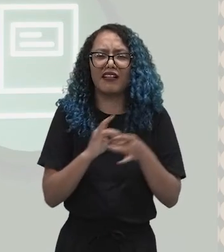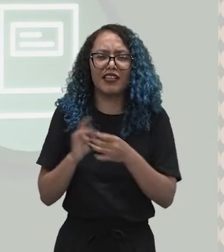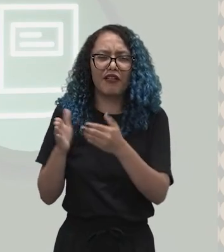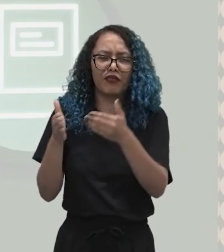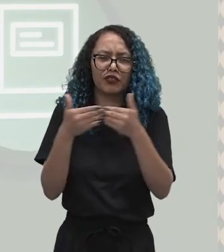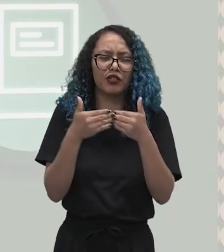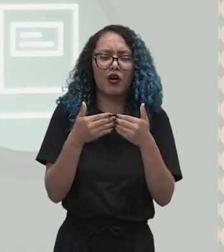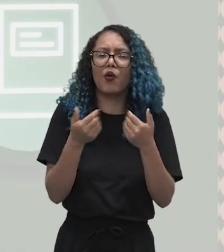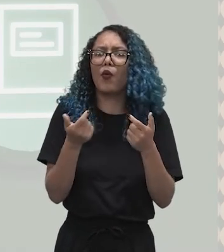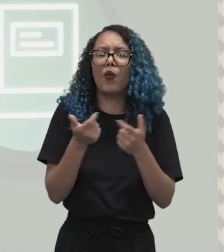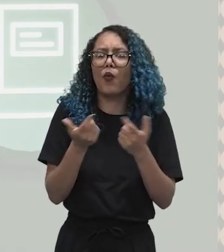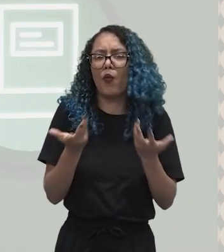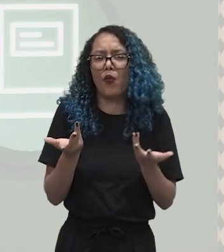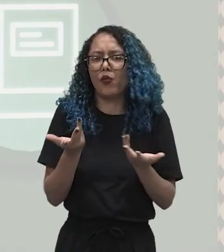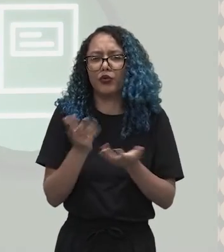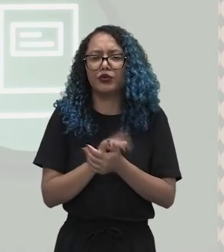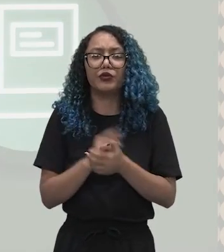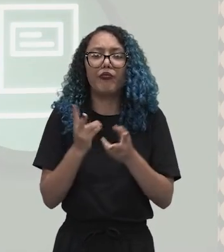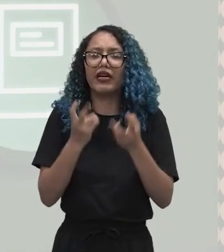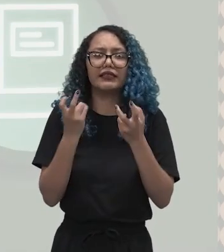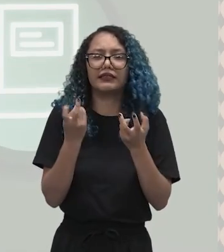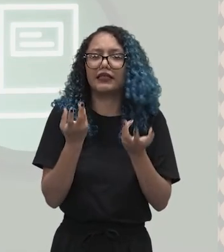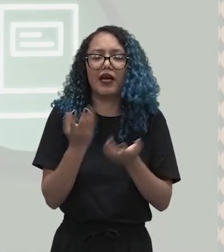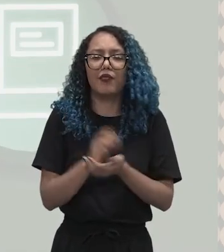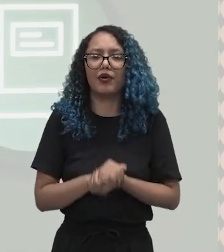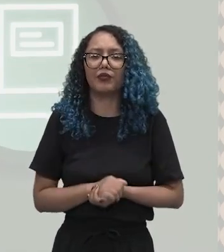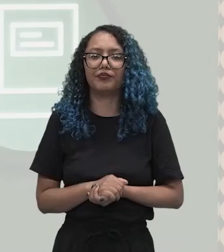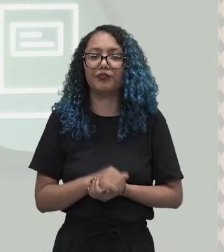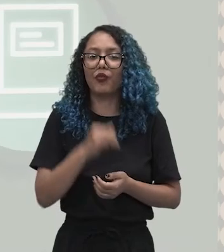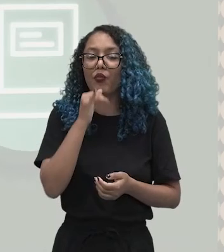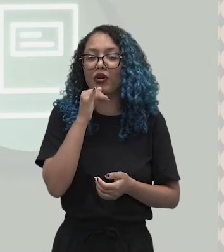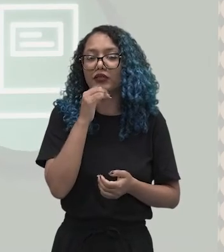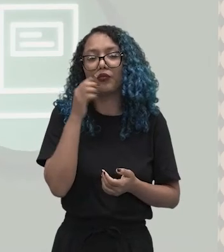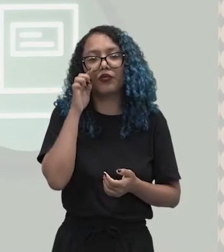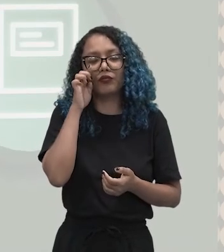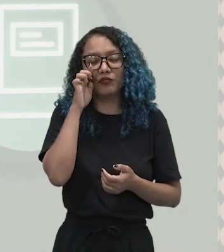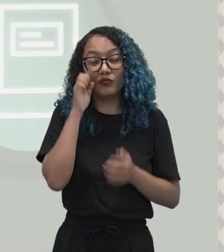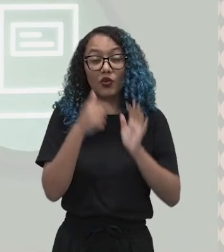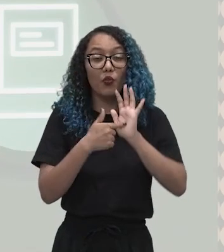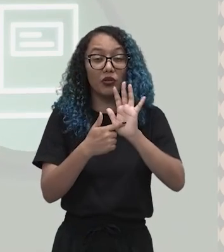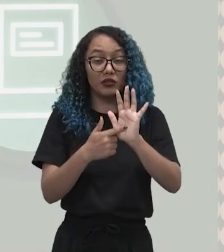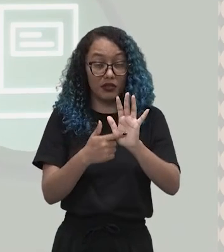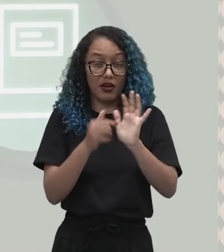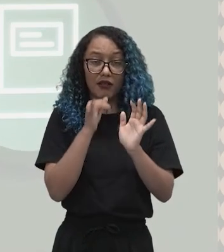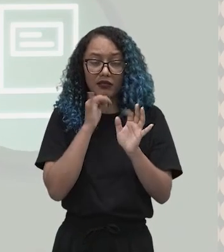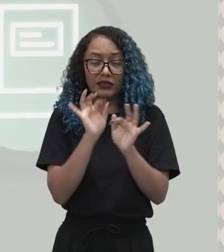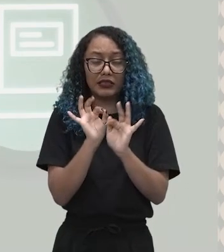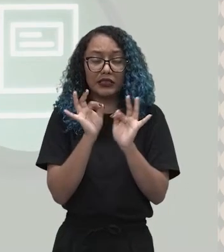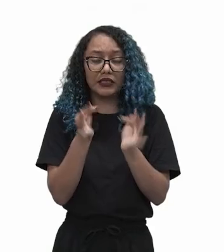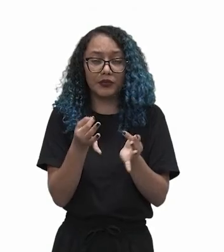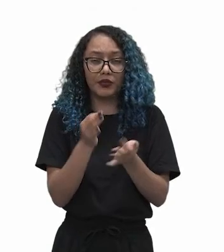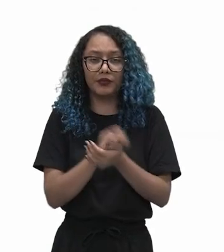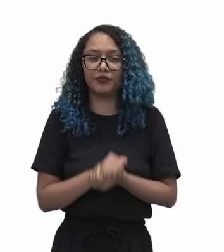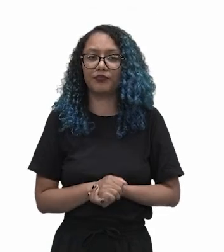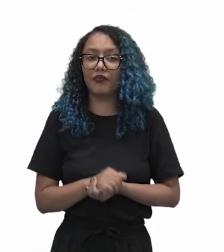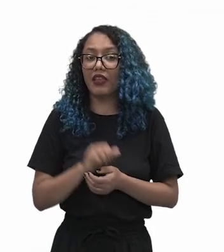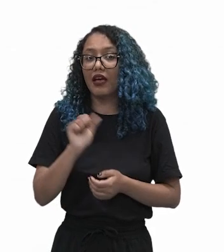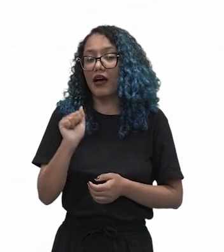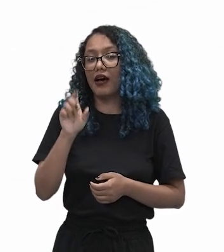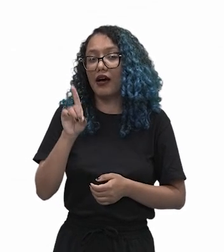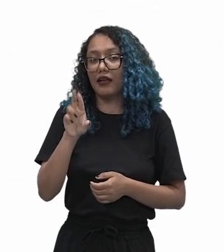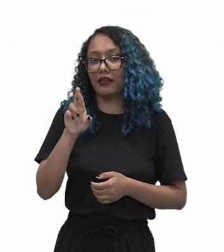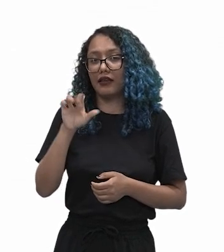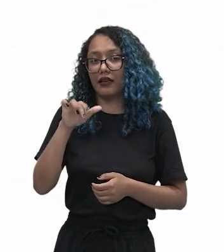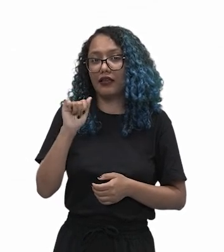uma cadeia fechada? Observem, aqui eu trouxe um exemplo bem simples para vocês. A